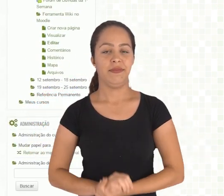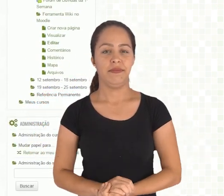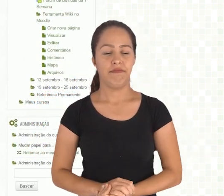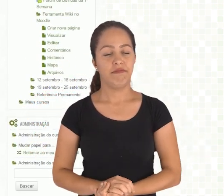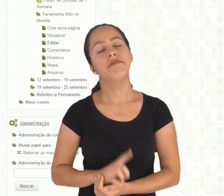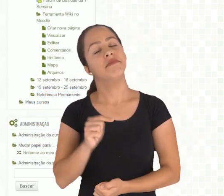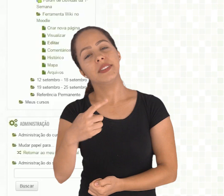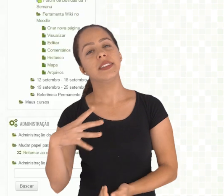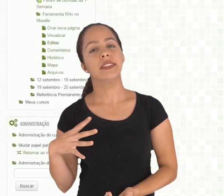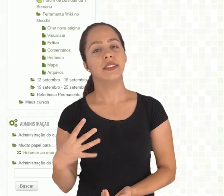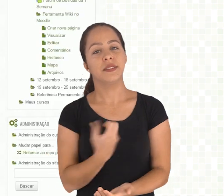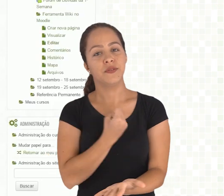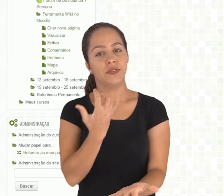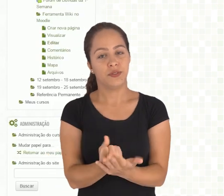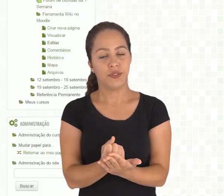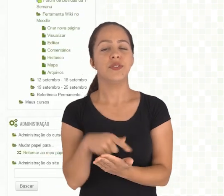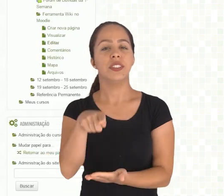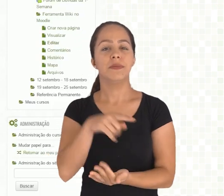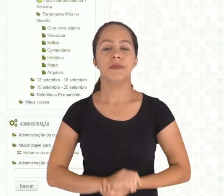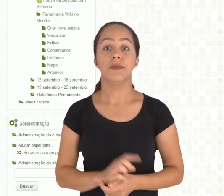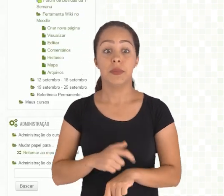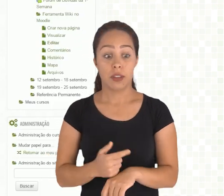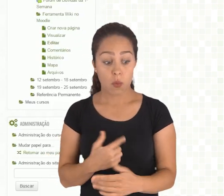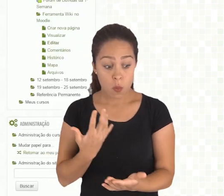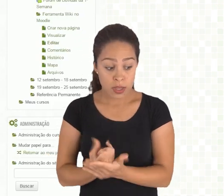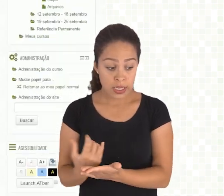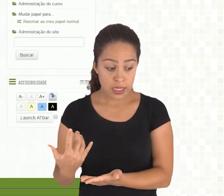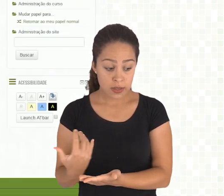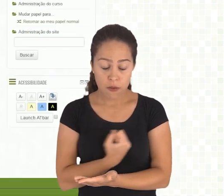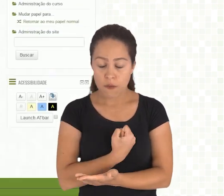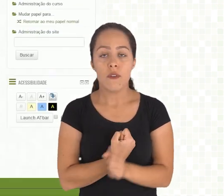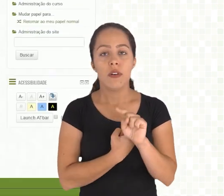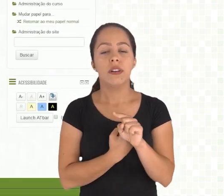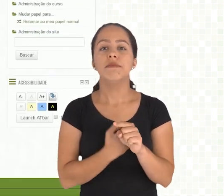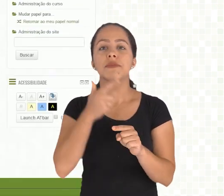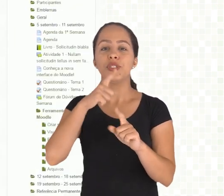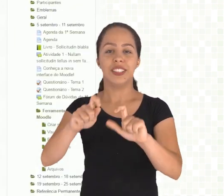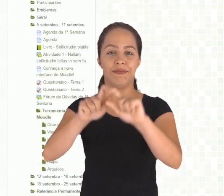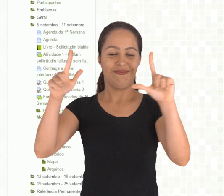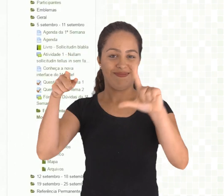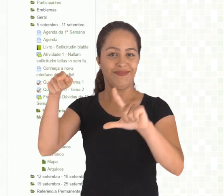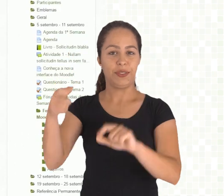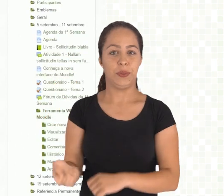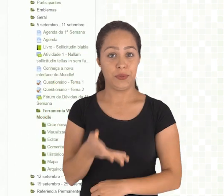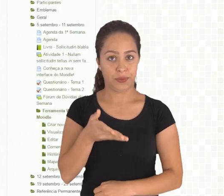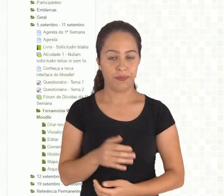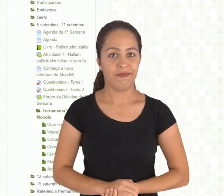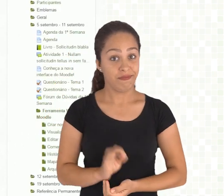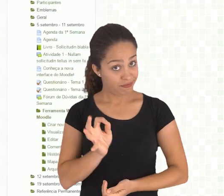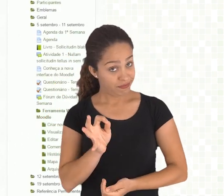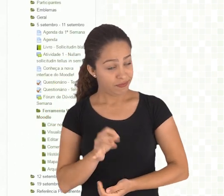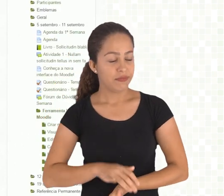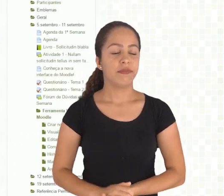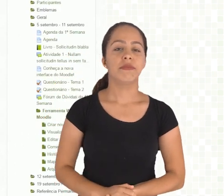colunas de catedrais e salvar quando eu salvo veja que eu tô nessa